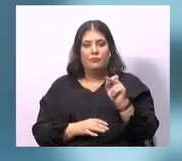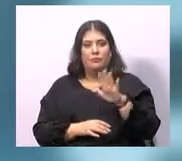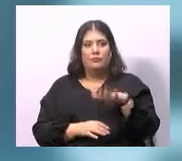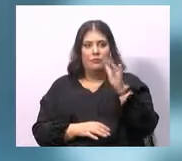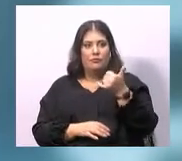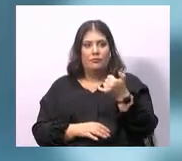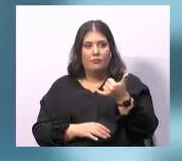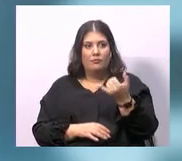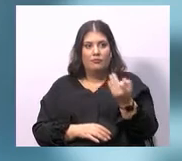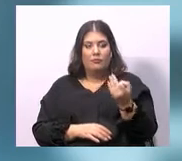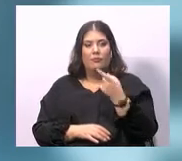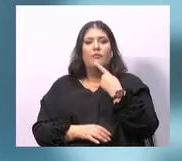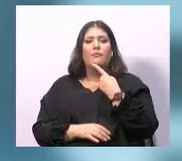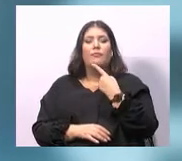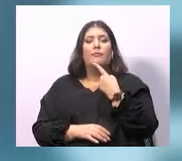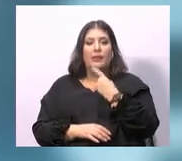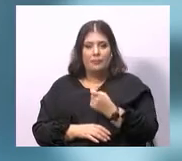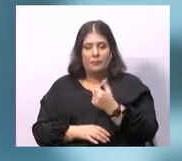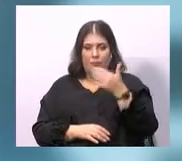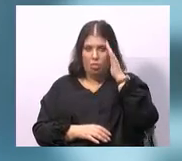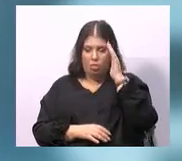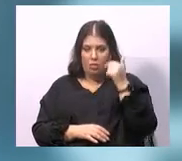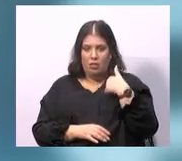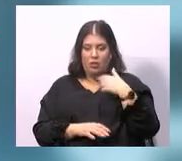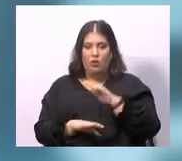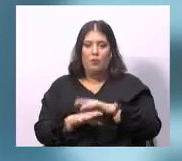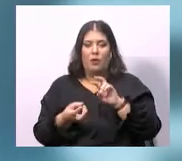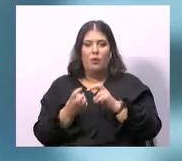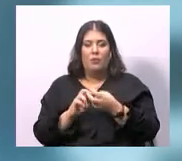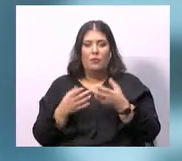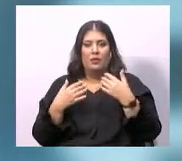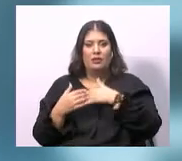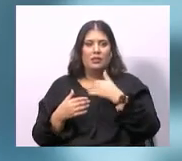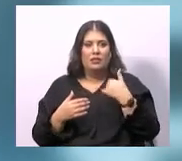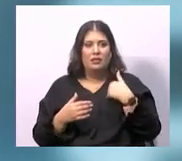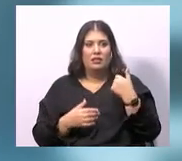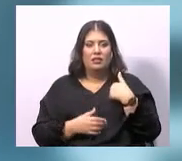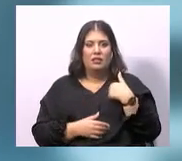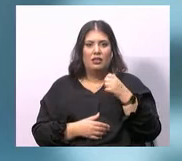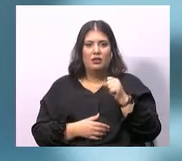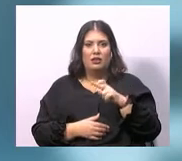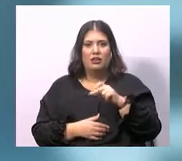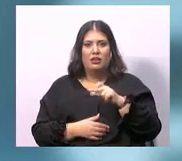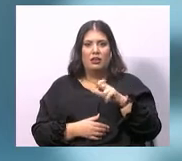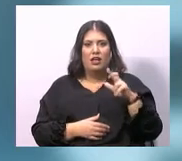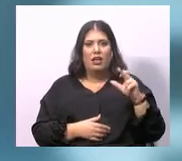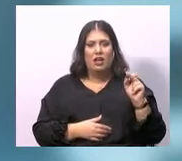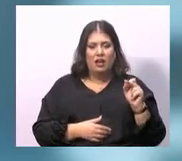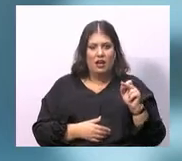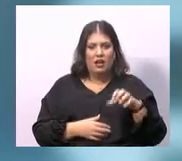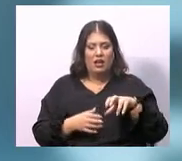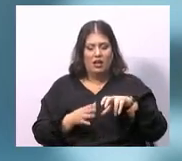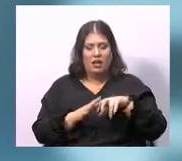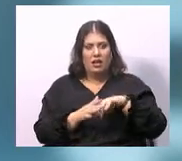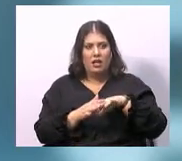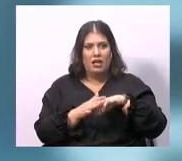anos, escreve do Porto e pergunta o seguinte: muito boa tarde. Devido a um problema de saúde, faço garra de forma involuntária com os dedos de